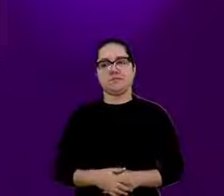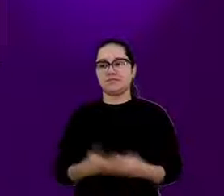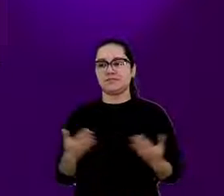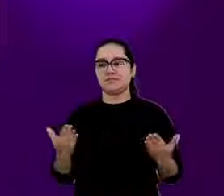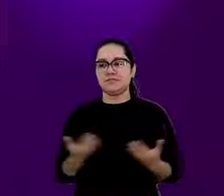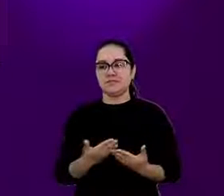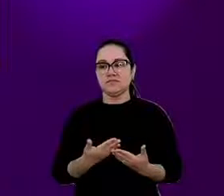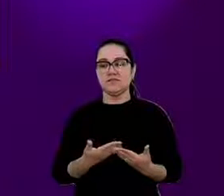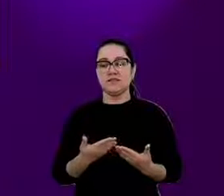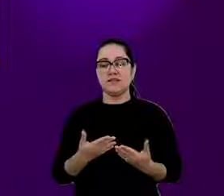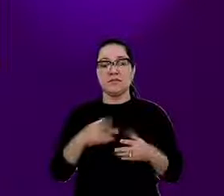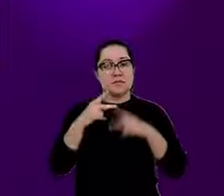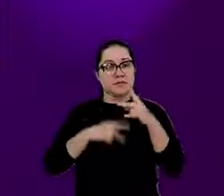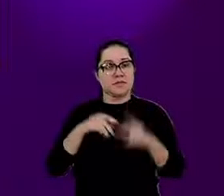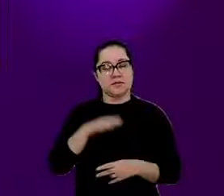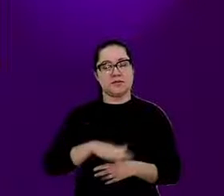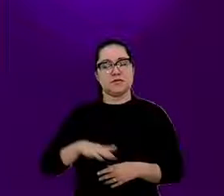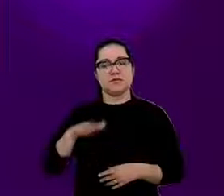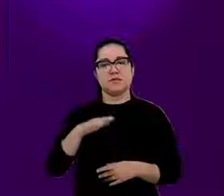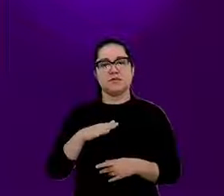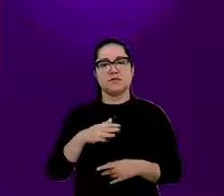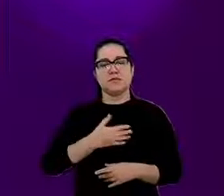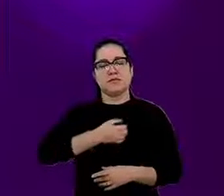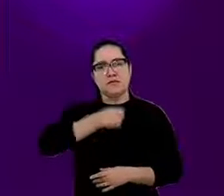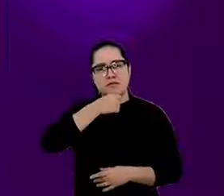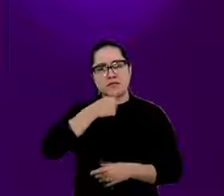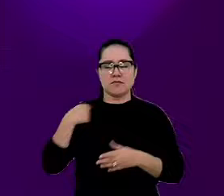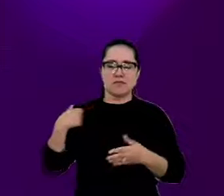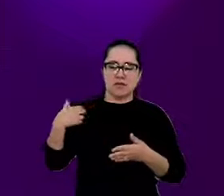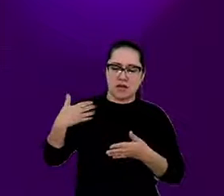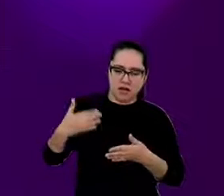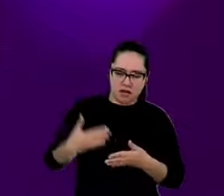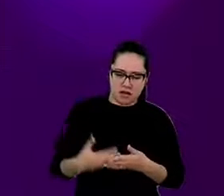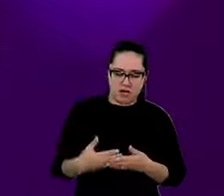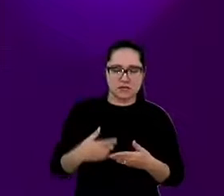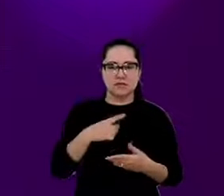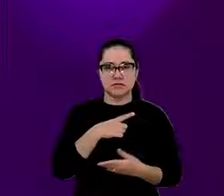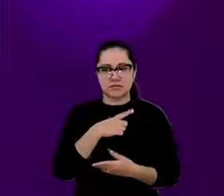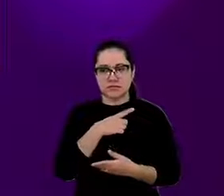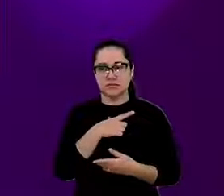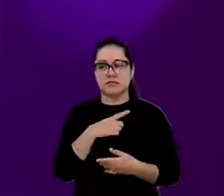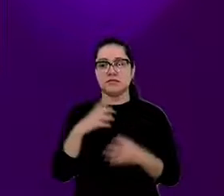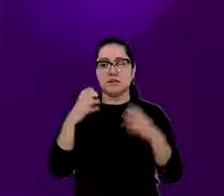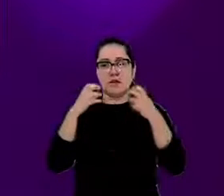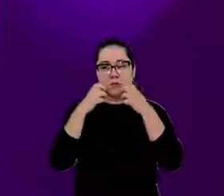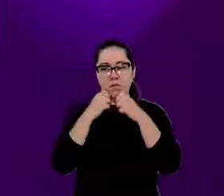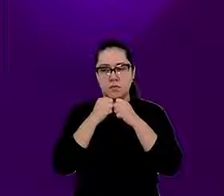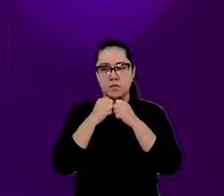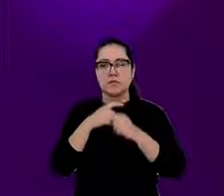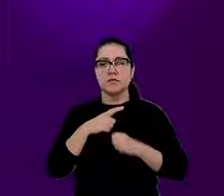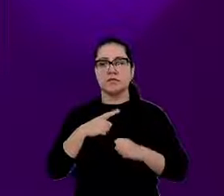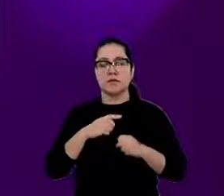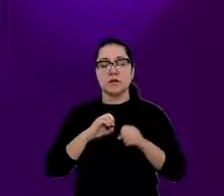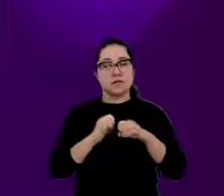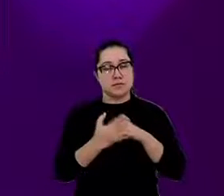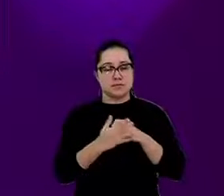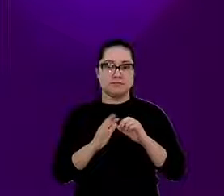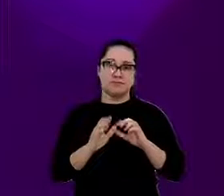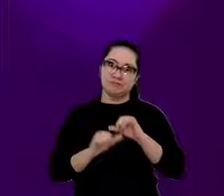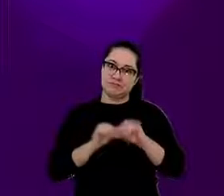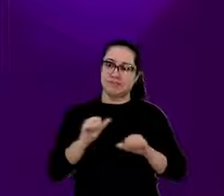envelhecimento da população, foi bem falado pelos meus colegas que me antecederam, a gente vem tendo uma transição epidemiológica e